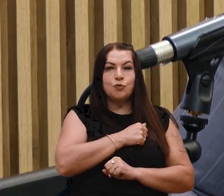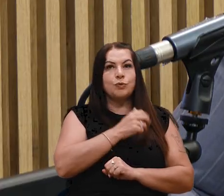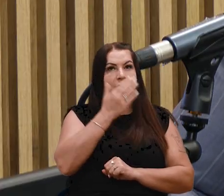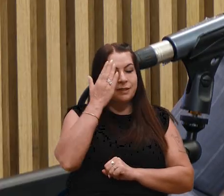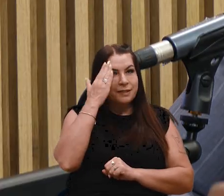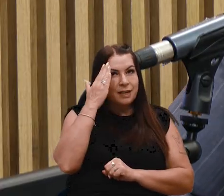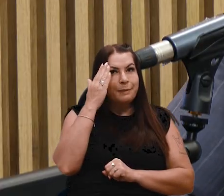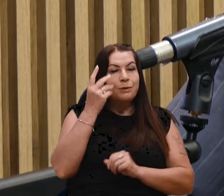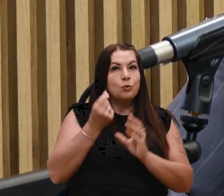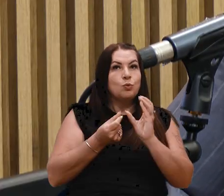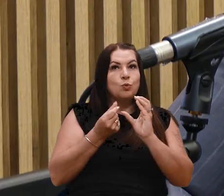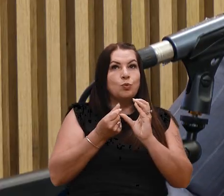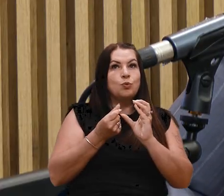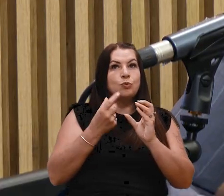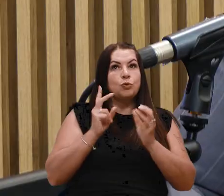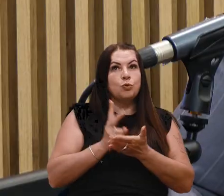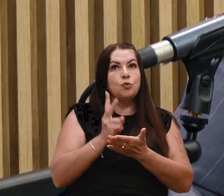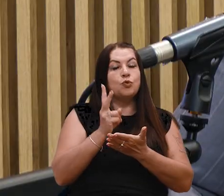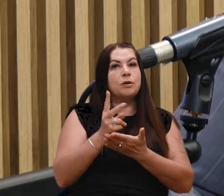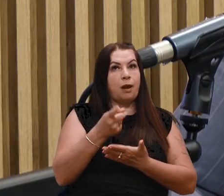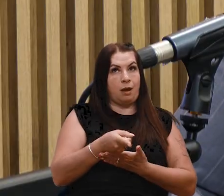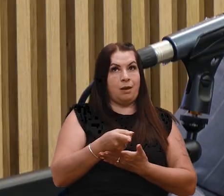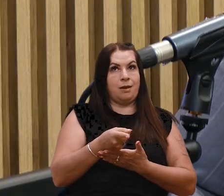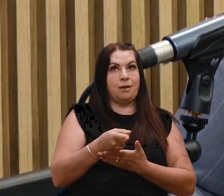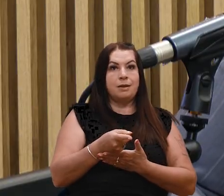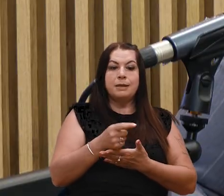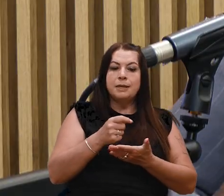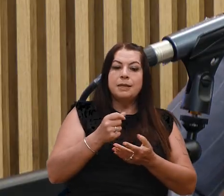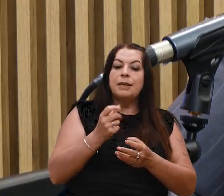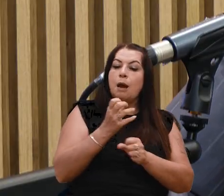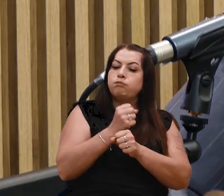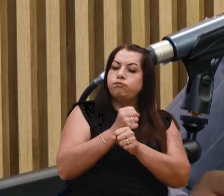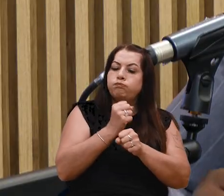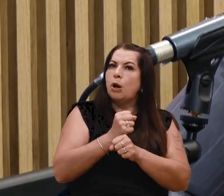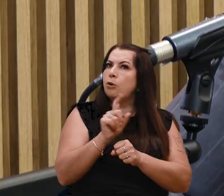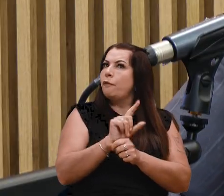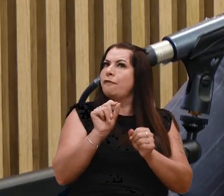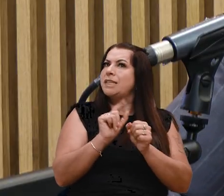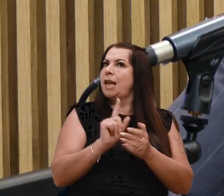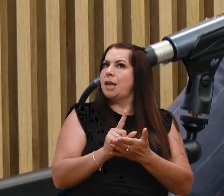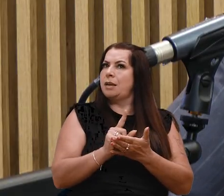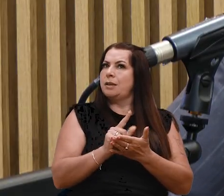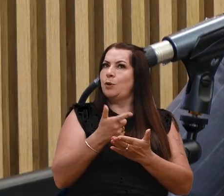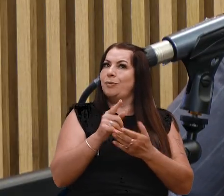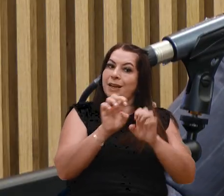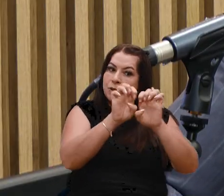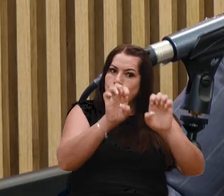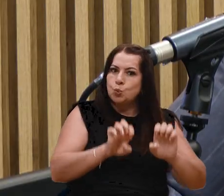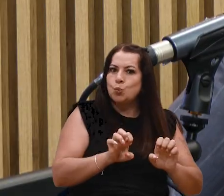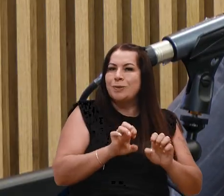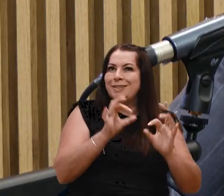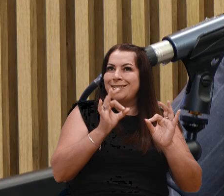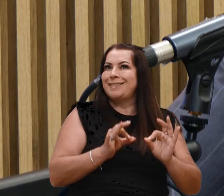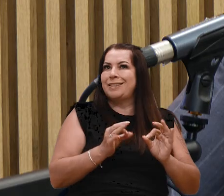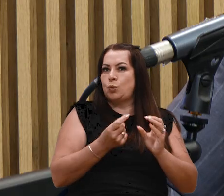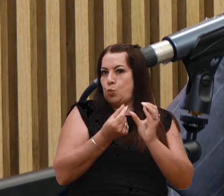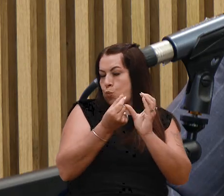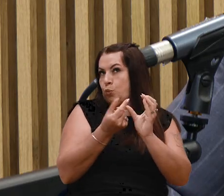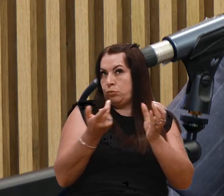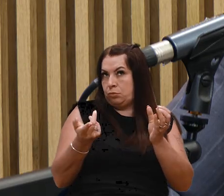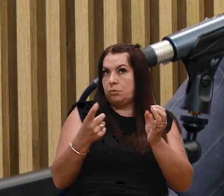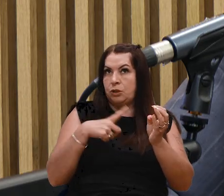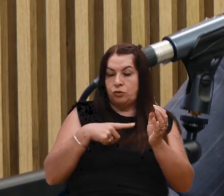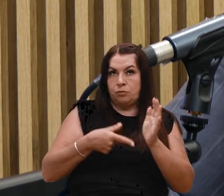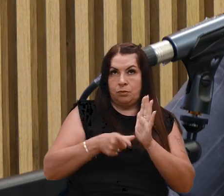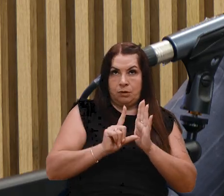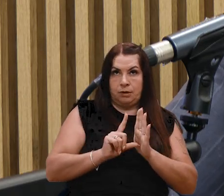o custo de não ter. Você precisa botar na ponta do lápis o custo de tu não fazer, de tu não ter infraestrutura, esse custo que nós tínhamos antes,